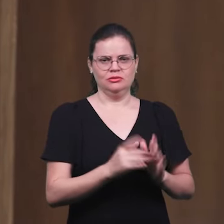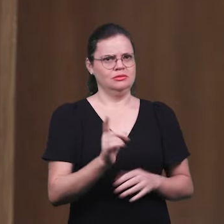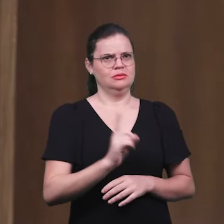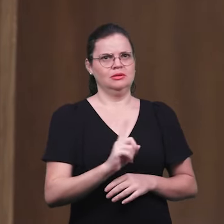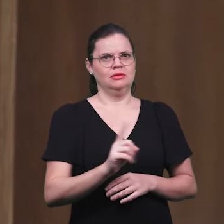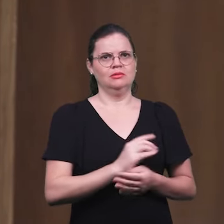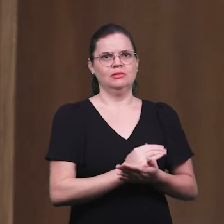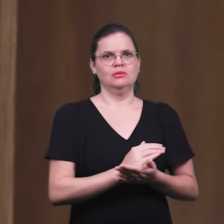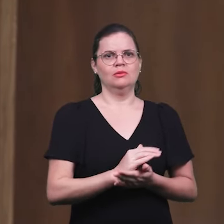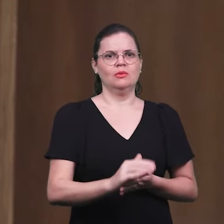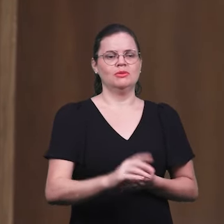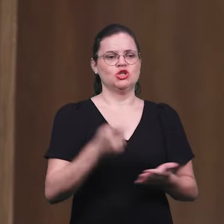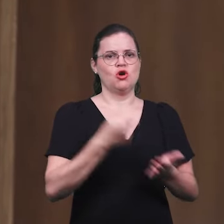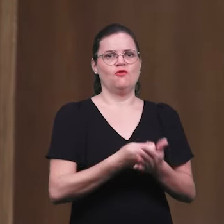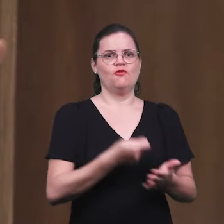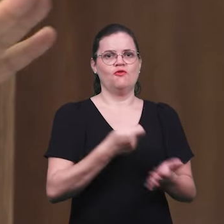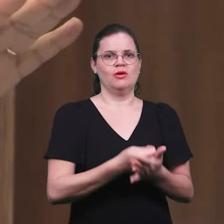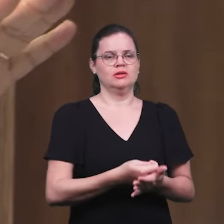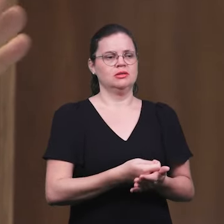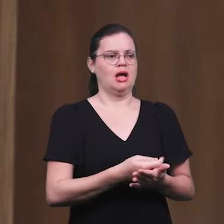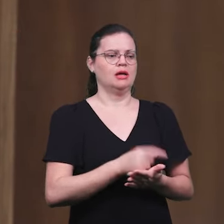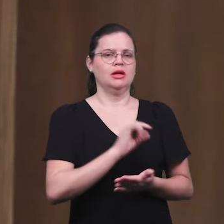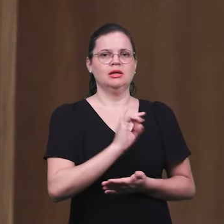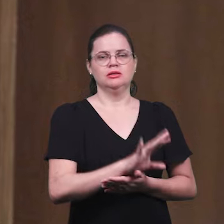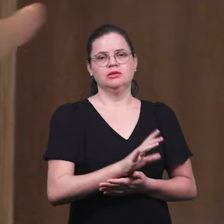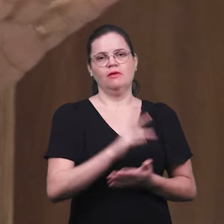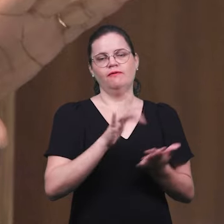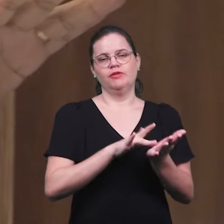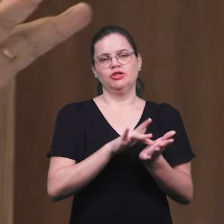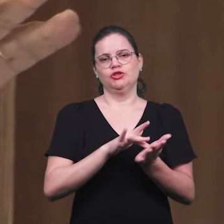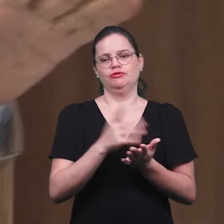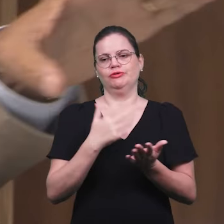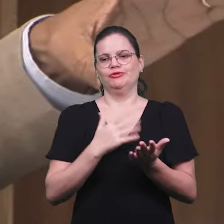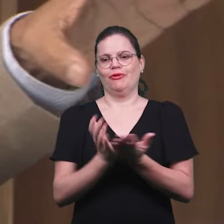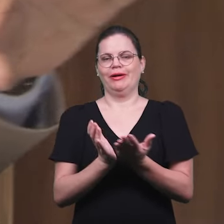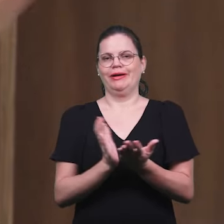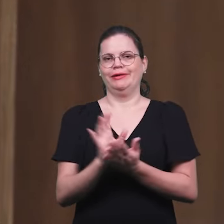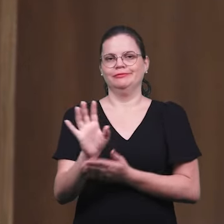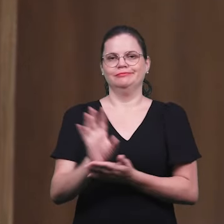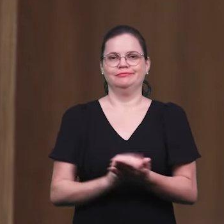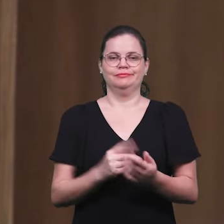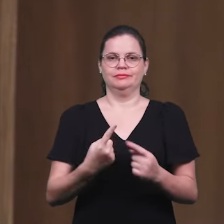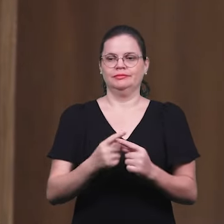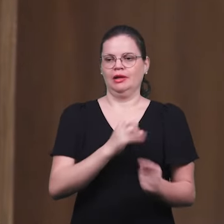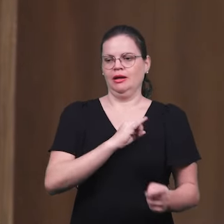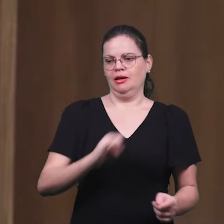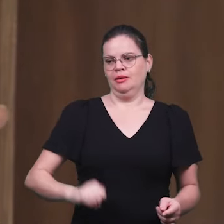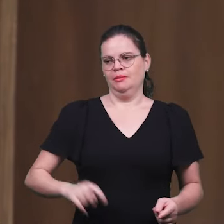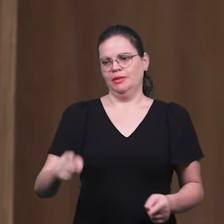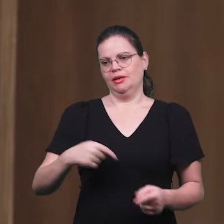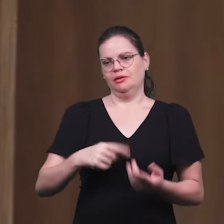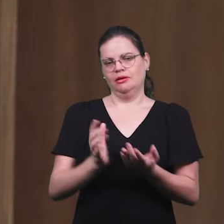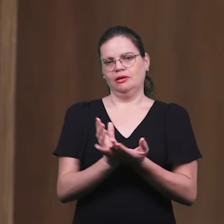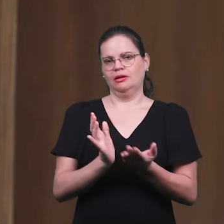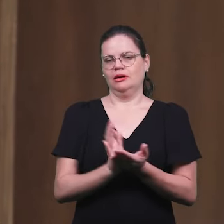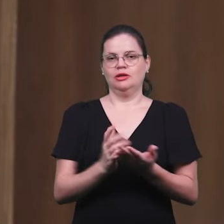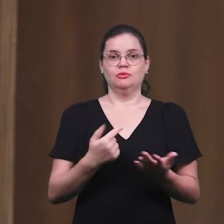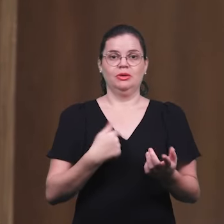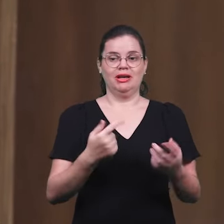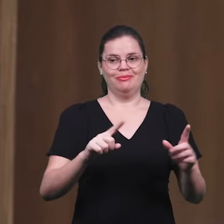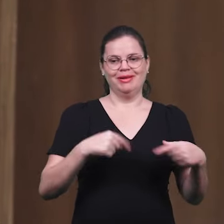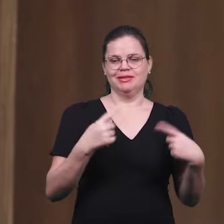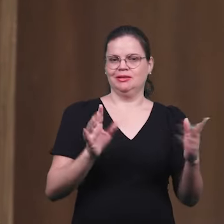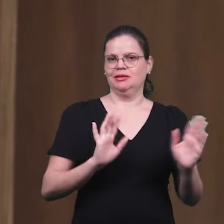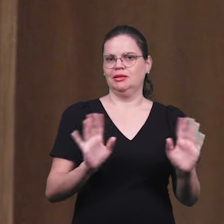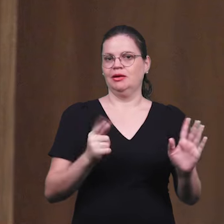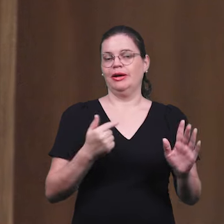conversão forçada. Se converteram para ficar bem com os cristãos, porque agora o imperador era cristão também. Então, aquele negócio do poder, né?